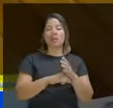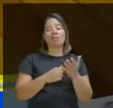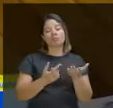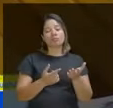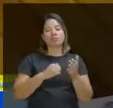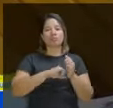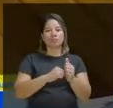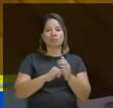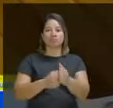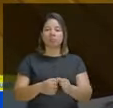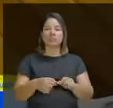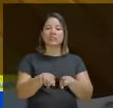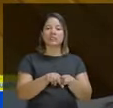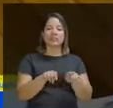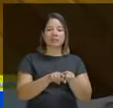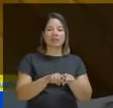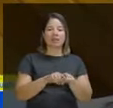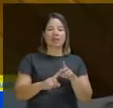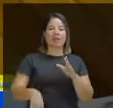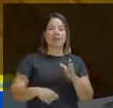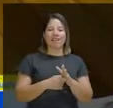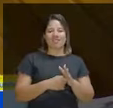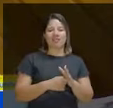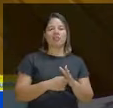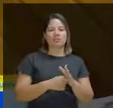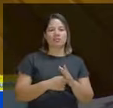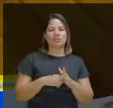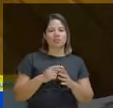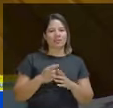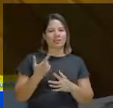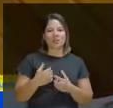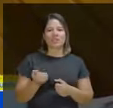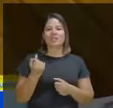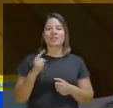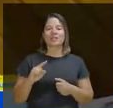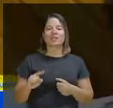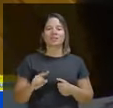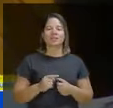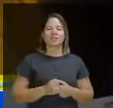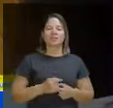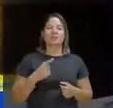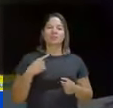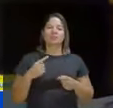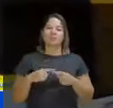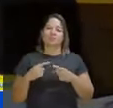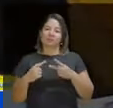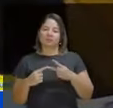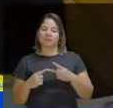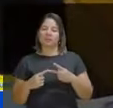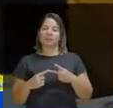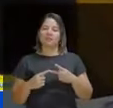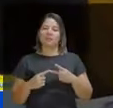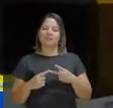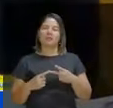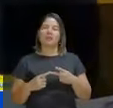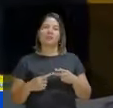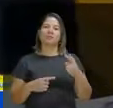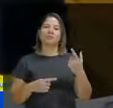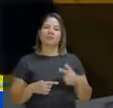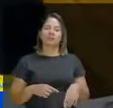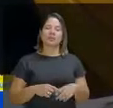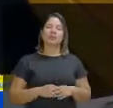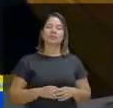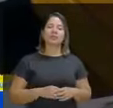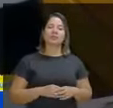pelas decisões do ID 5166443 e 5166137. A autoridade reputada